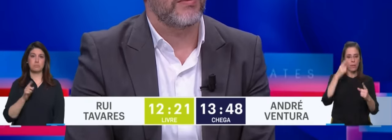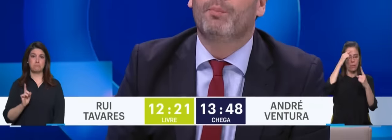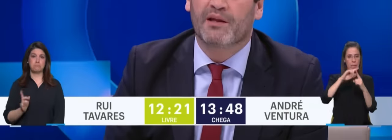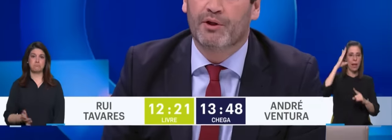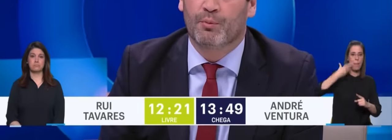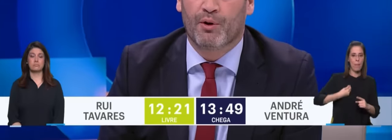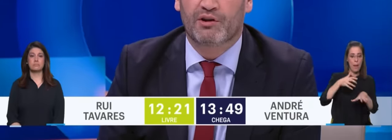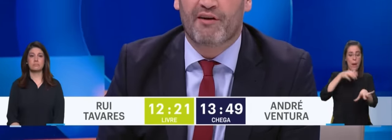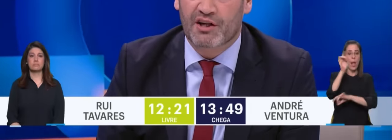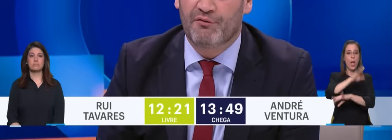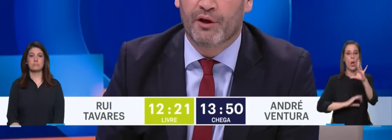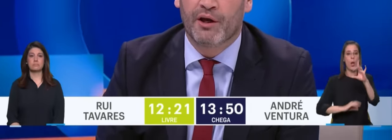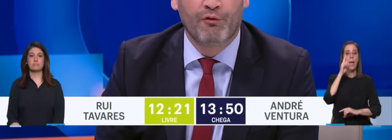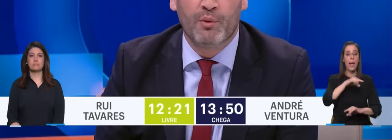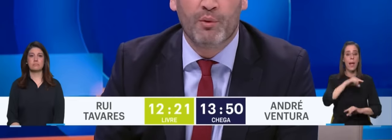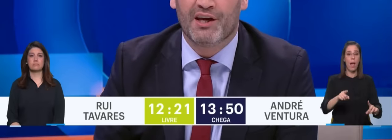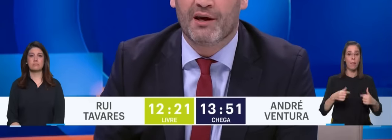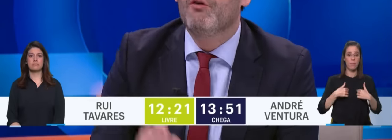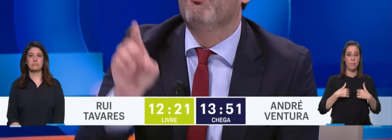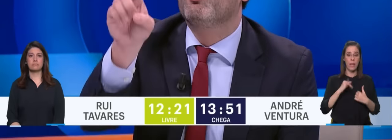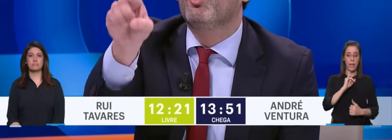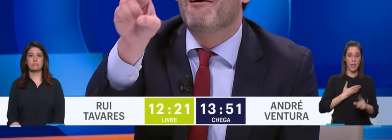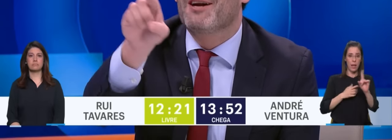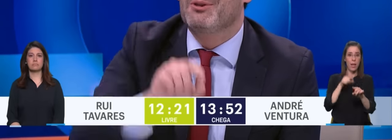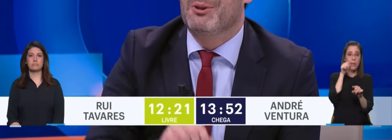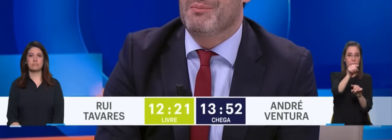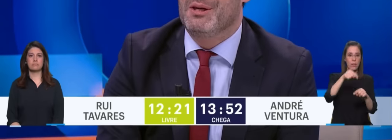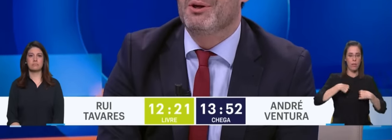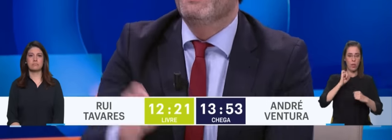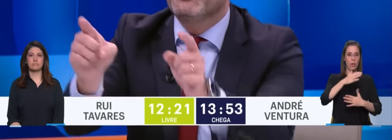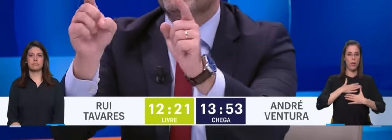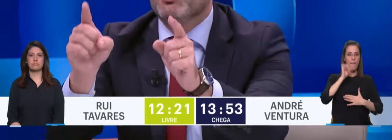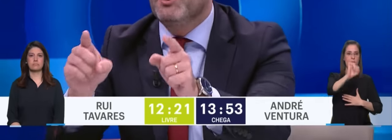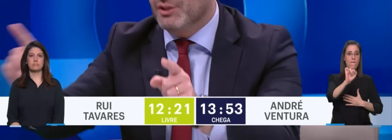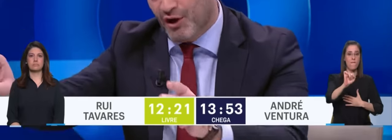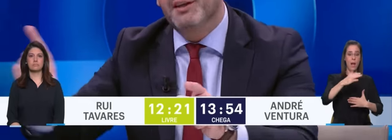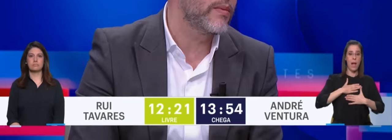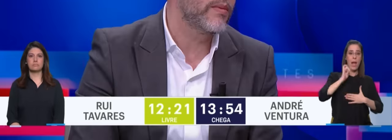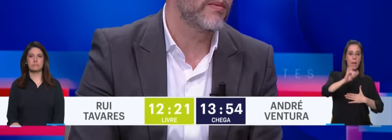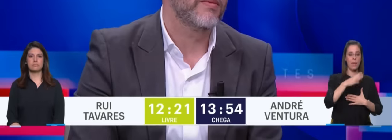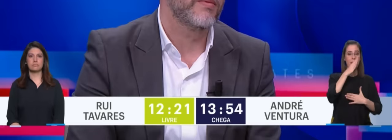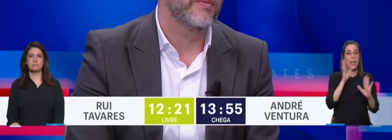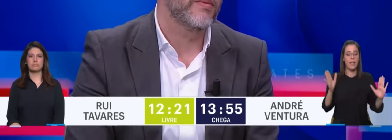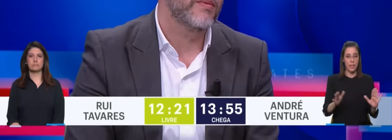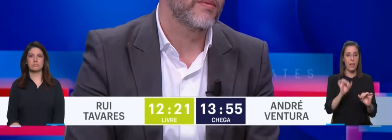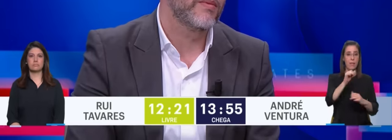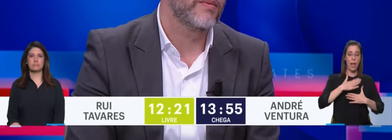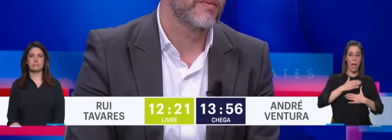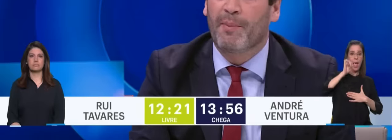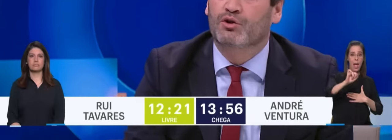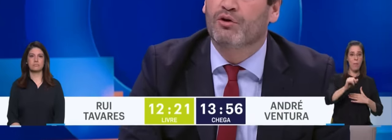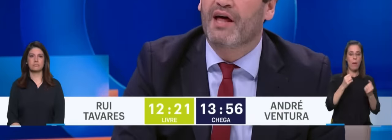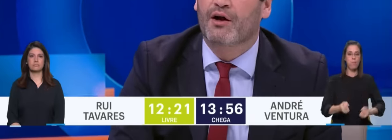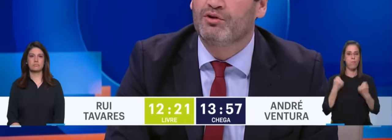palestiniana no Parlamento europeu Rui Tavares Quem foi não foi o ID Foi o Rui Tavares e os seus amigos esses seus amigos agora temho que dizer isto esses seus amigos não